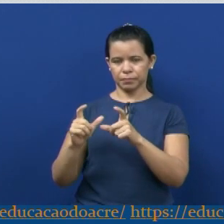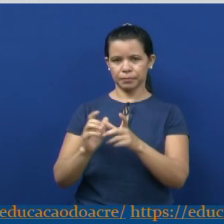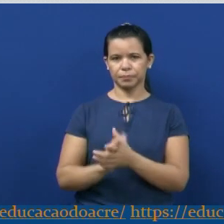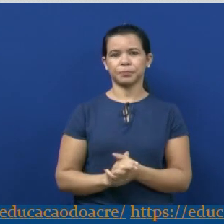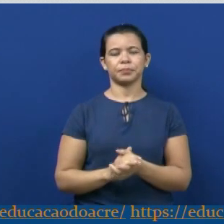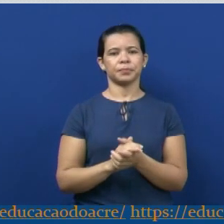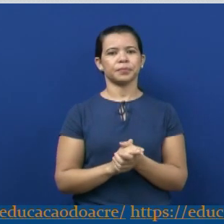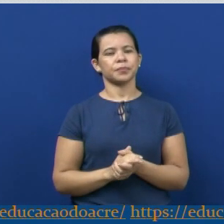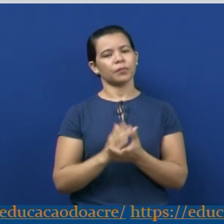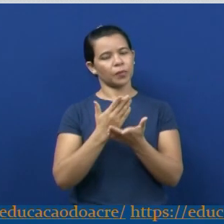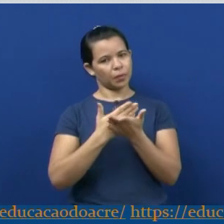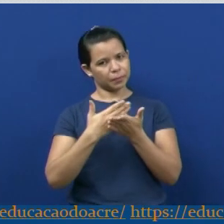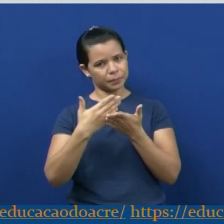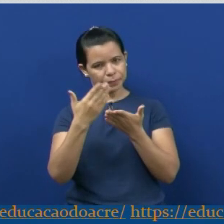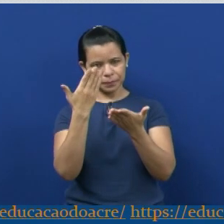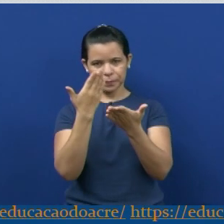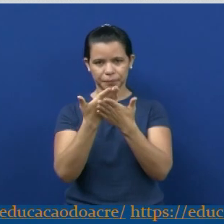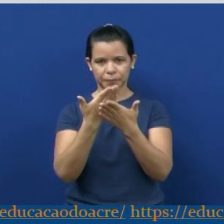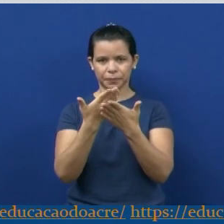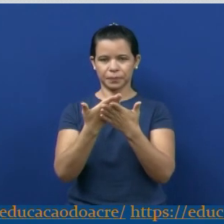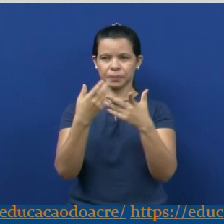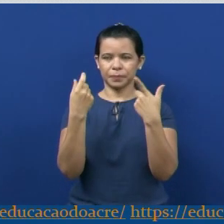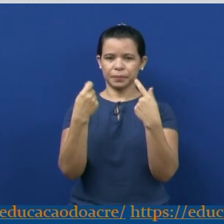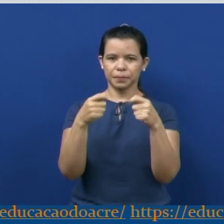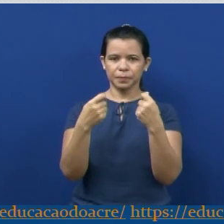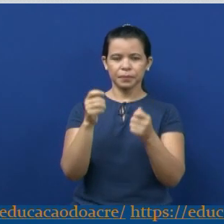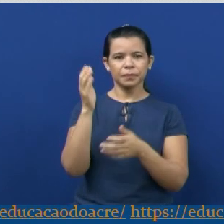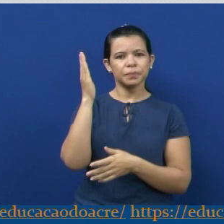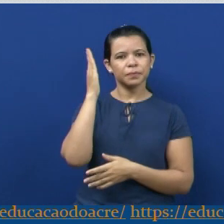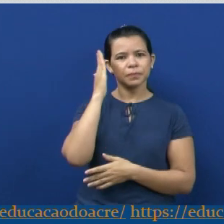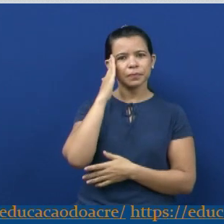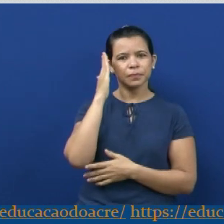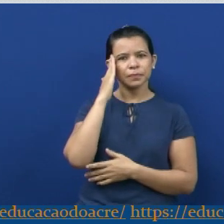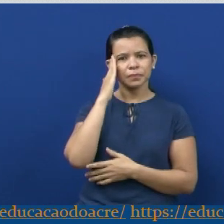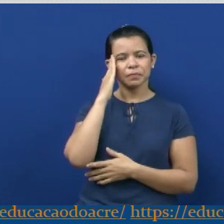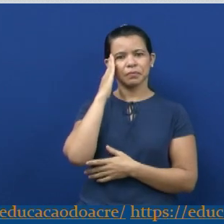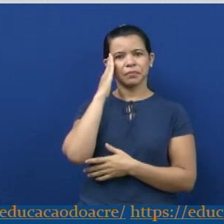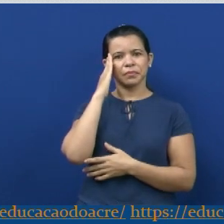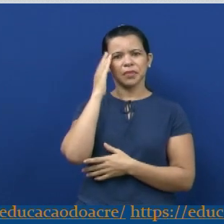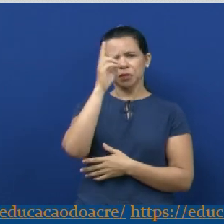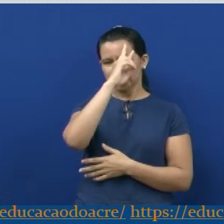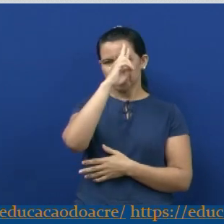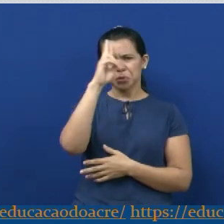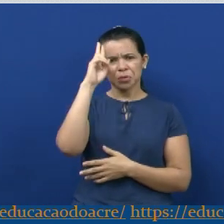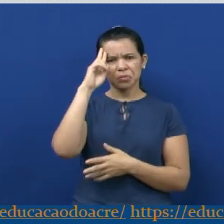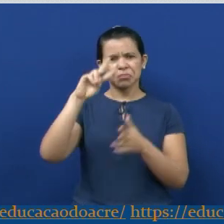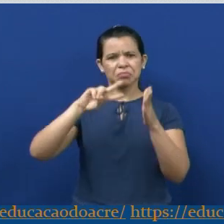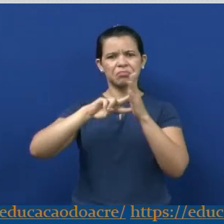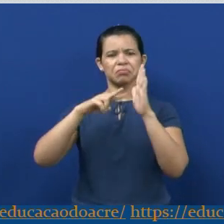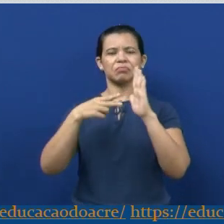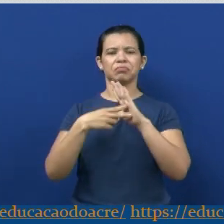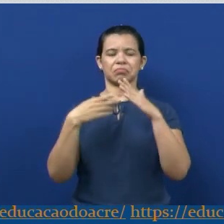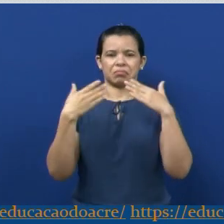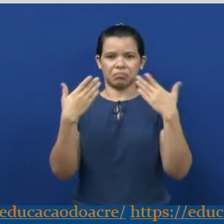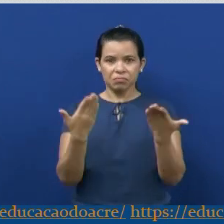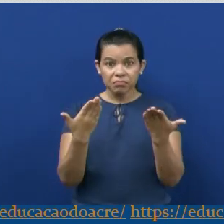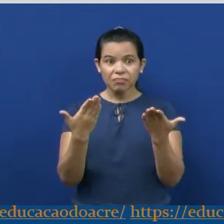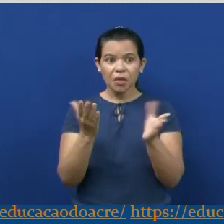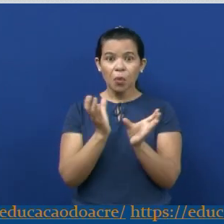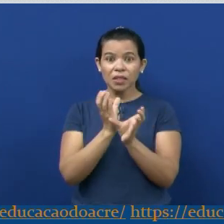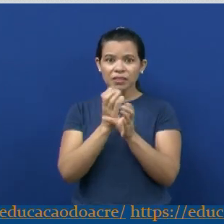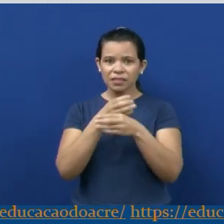Para iniciarmos a nossa aula, precisamos entender o que significa história. História é uma ciência humana, que